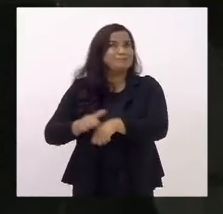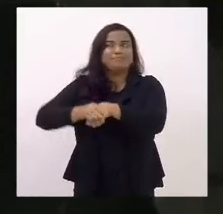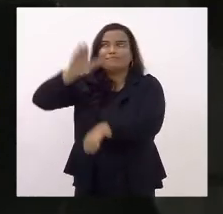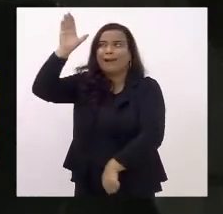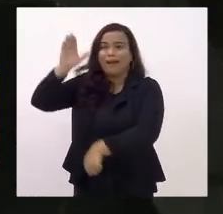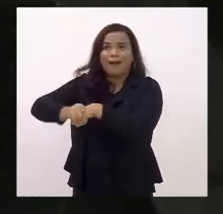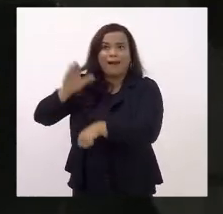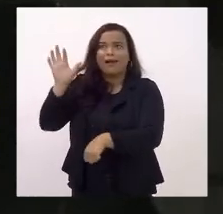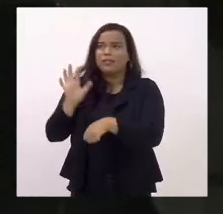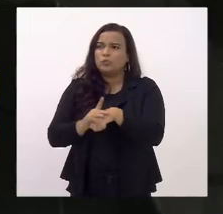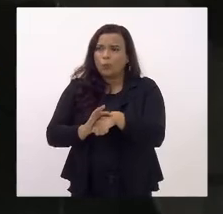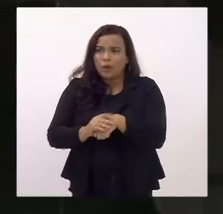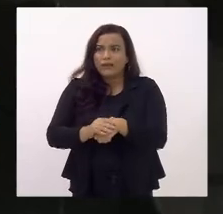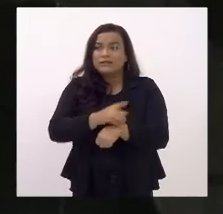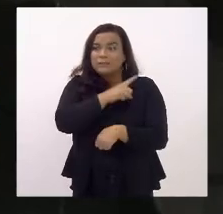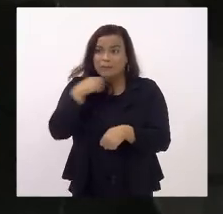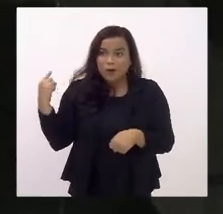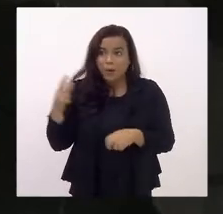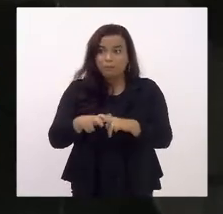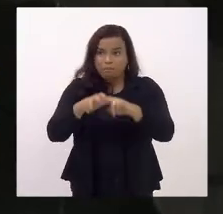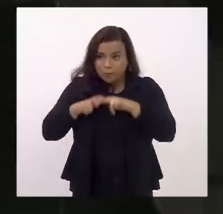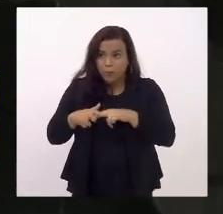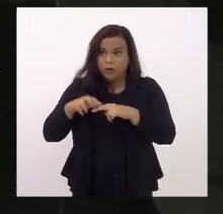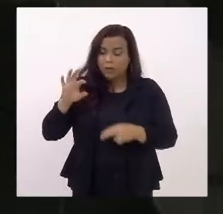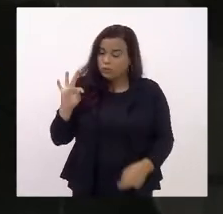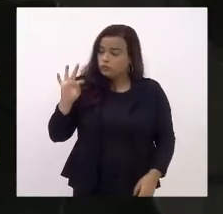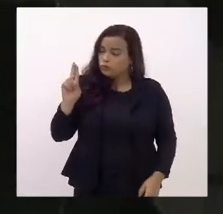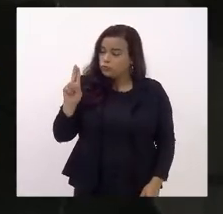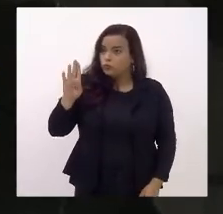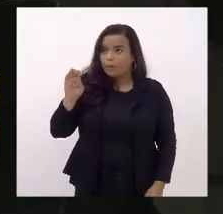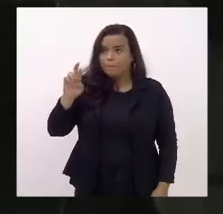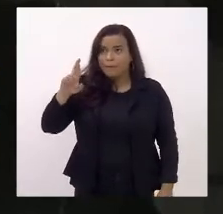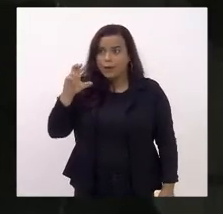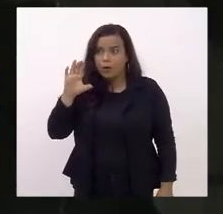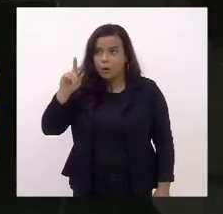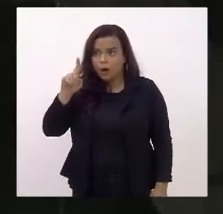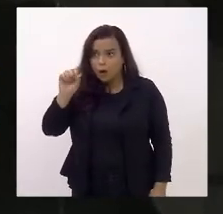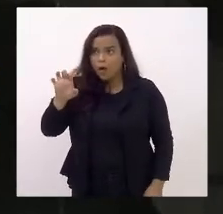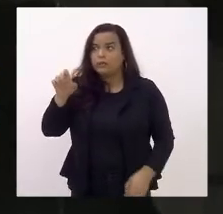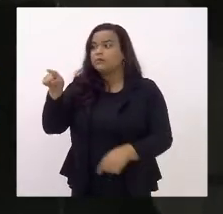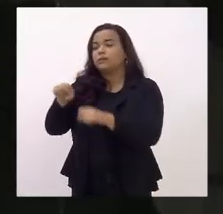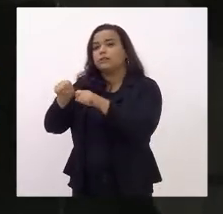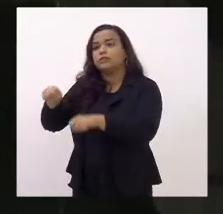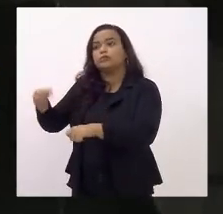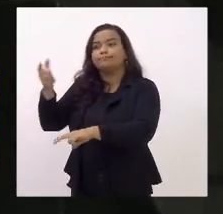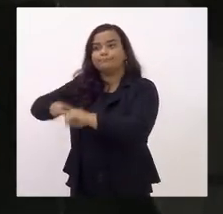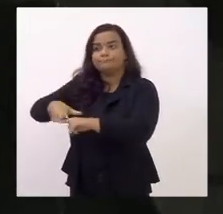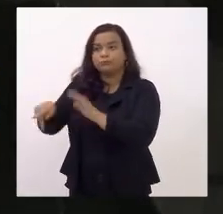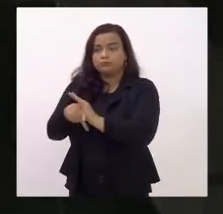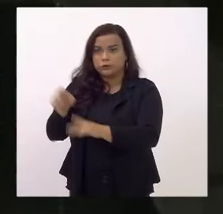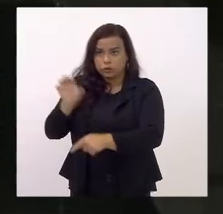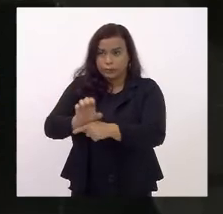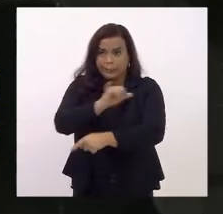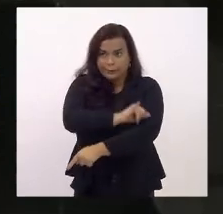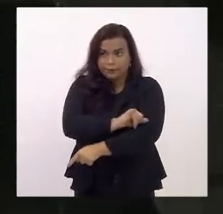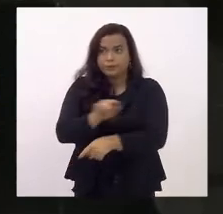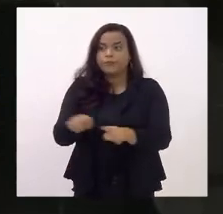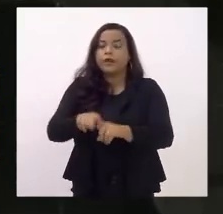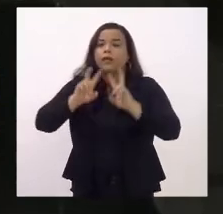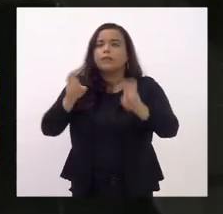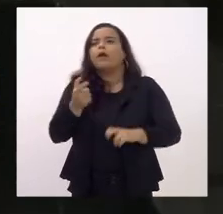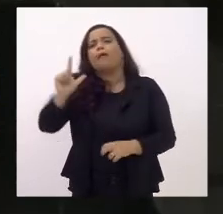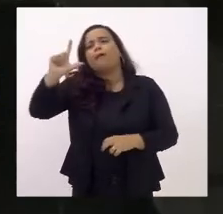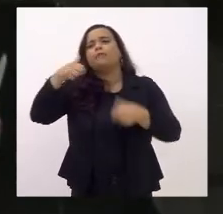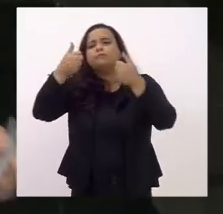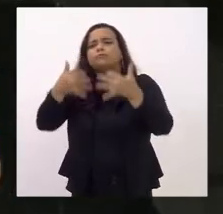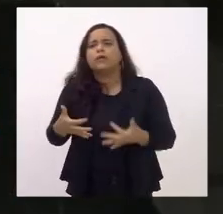doença e de morte por tuberculose no sistema penal, no sistema prisional do Estado do Rio de Janeiro. Quero destacar um outro tema ainda